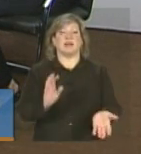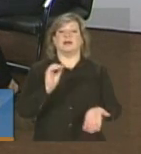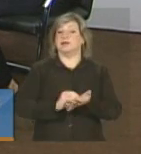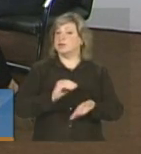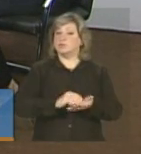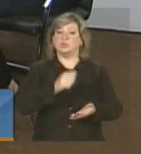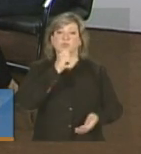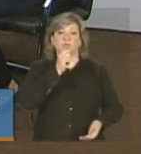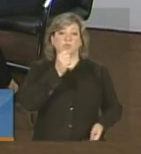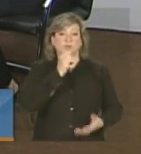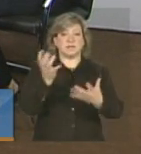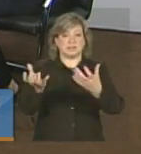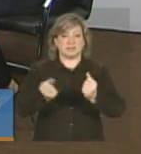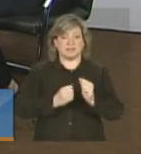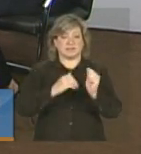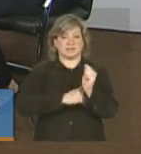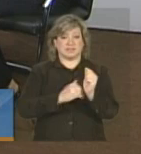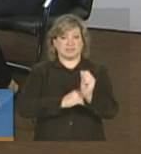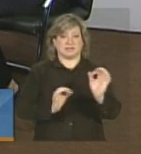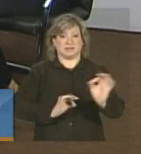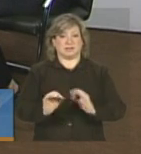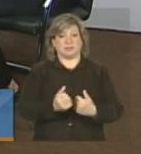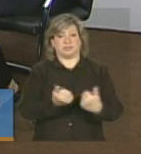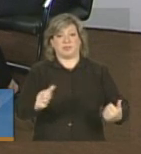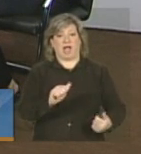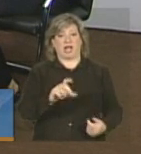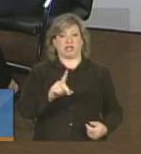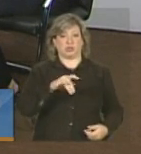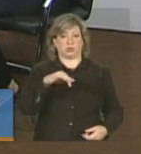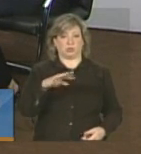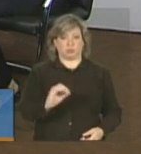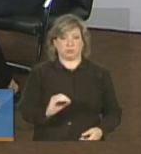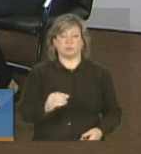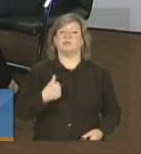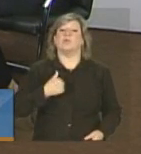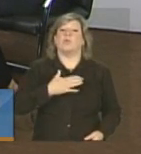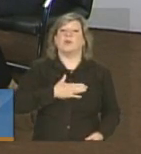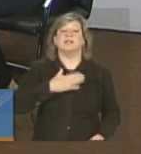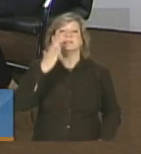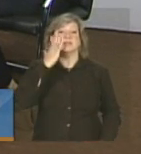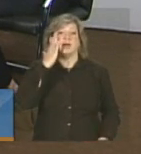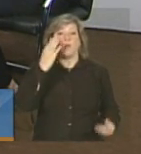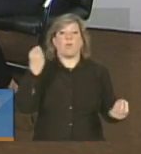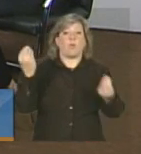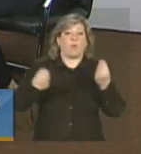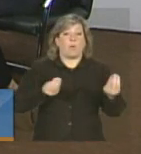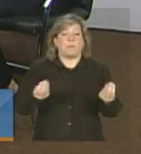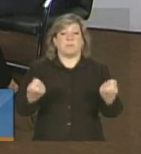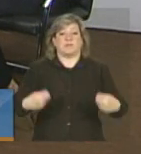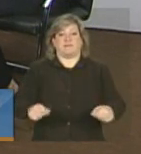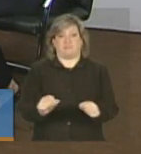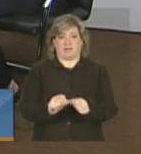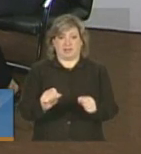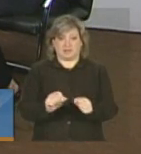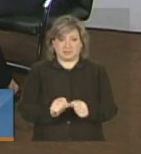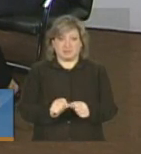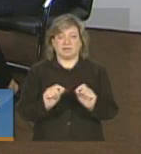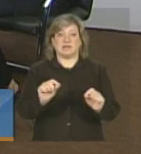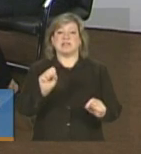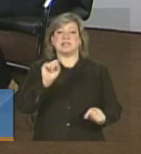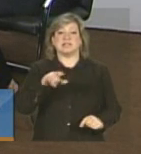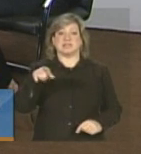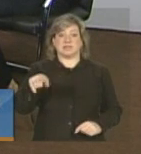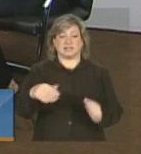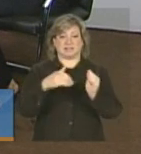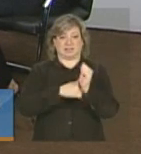não recebemos a senha do administrador adjunto. Gostaria de saber como devo proceder e se a senha